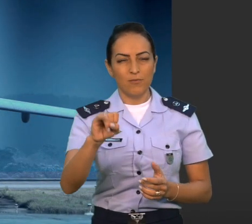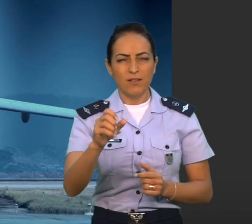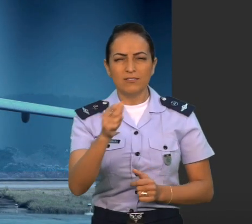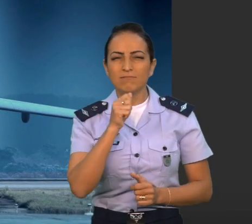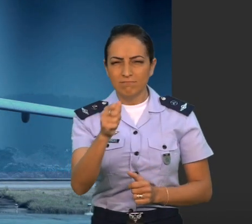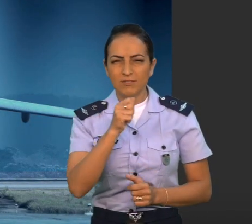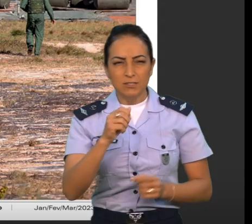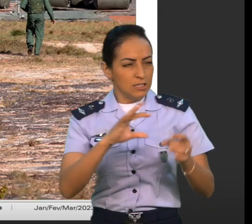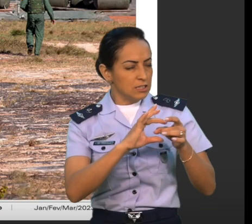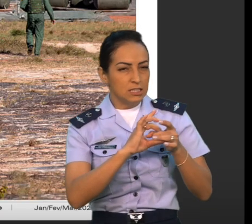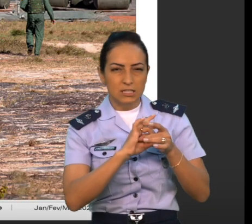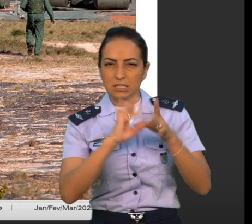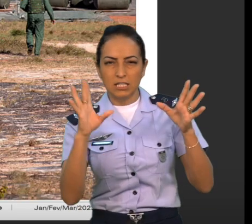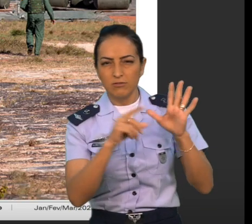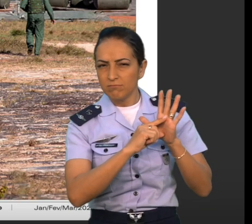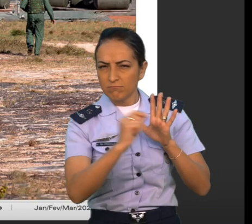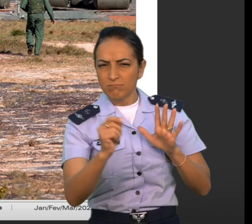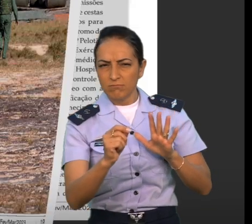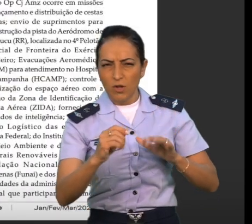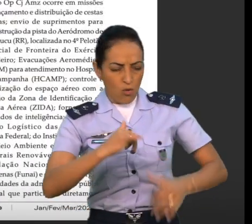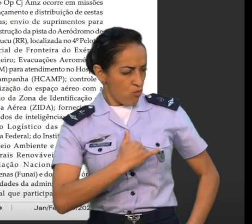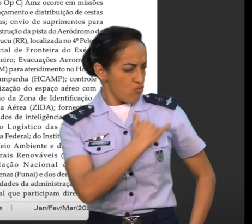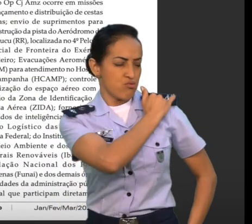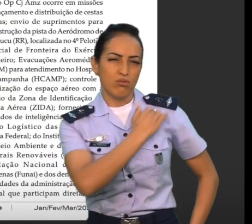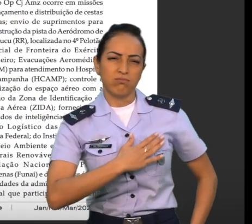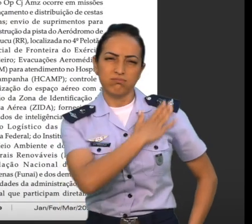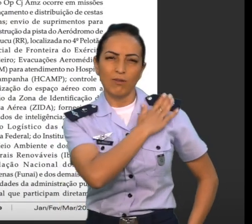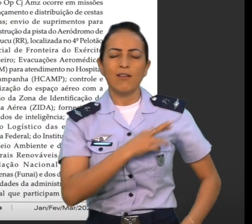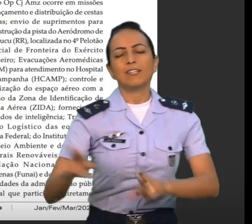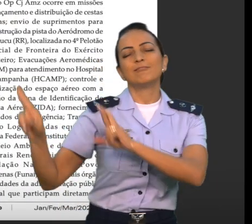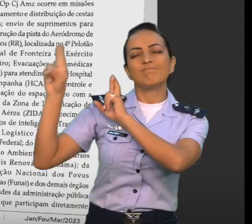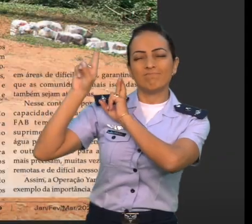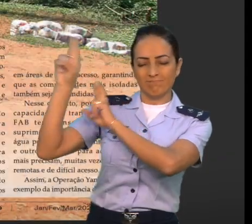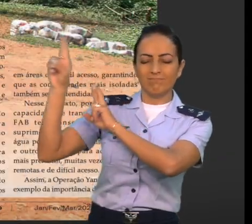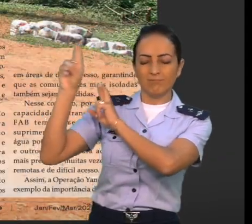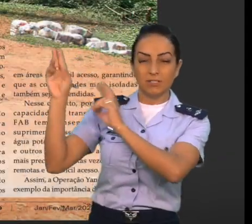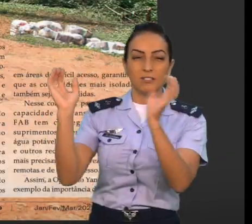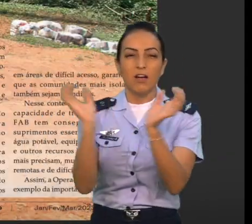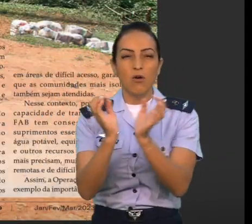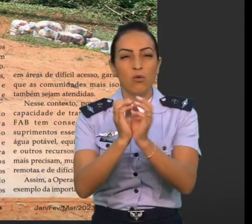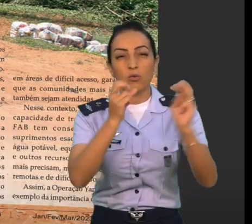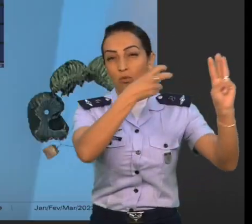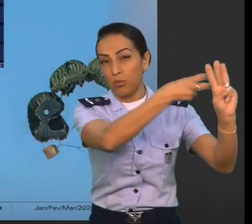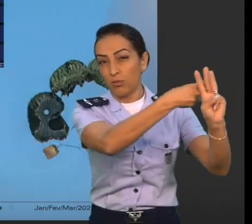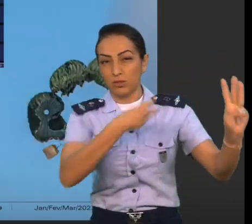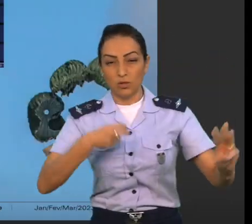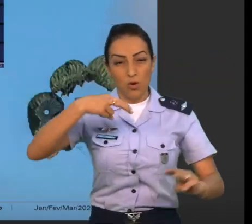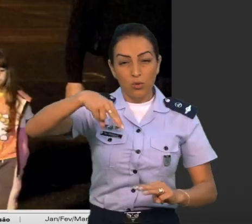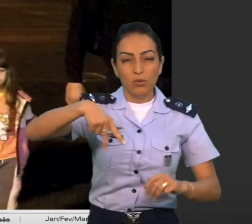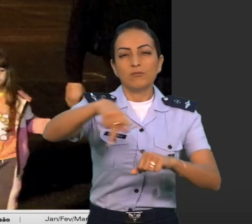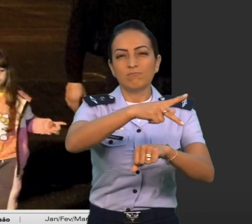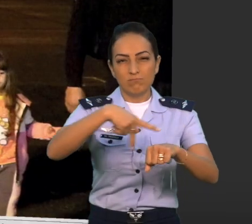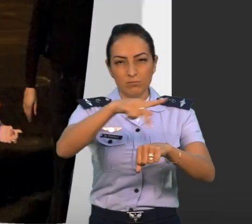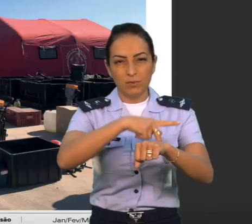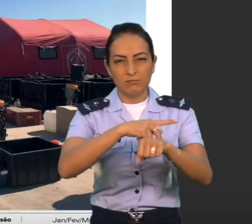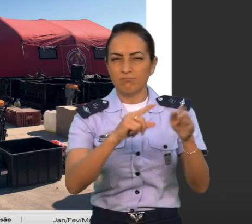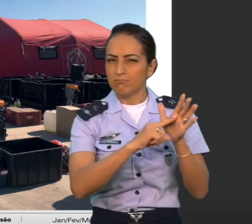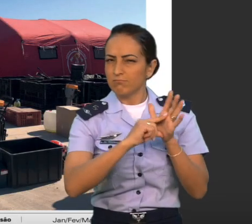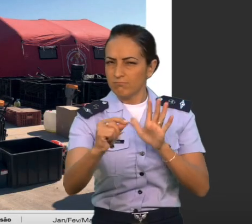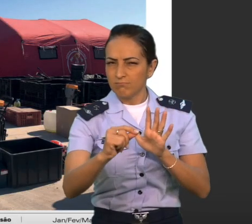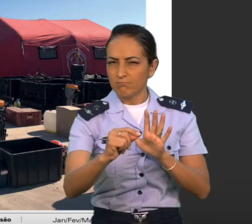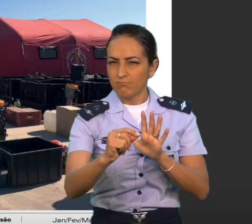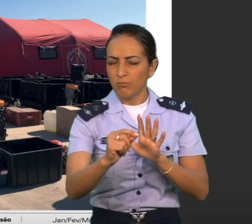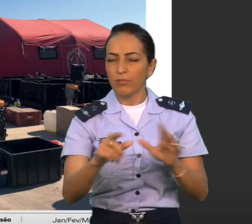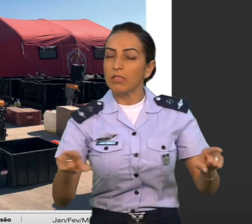edição destaca a Operação Yanomami, que leva esperança às comunidades indígenas no norte do país. Esta edição